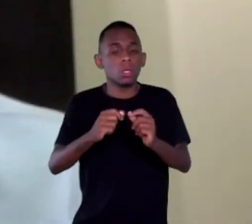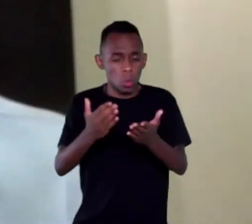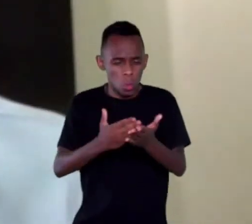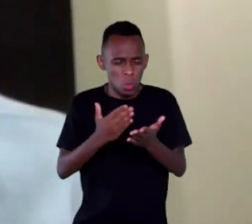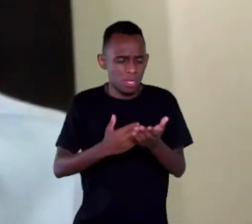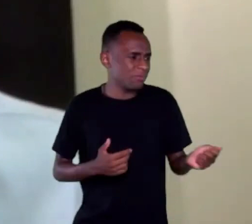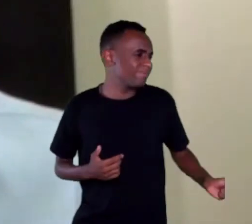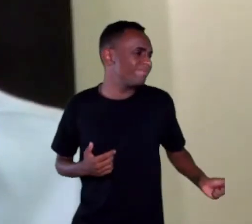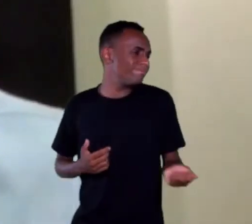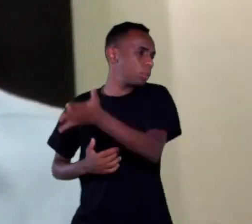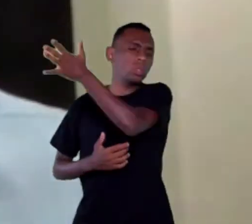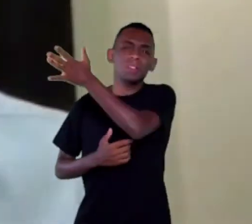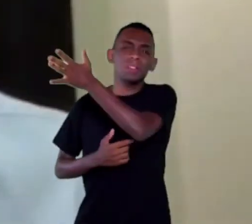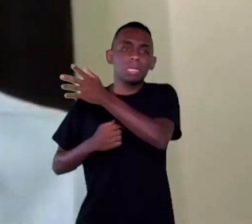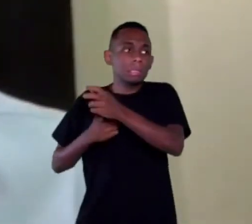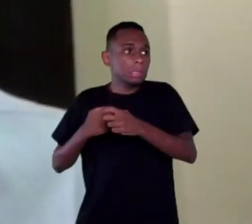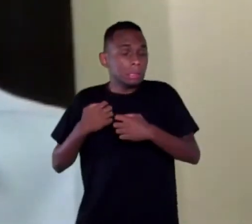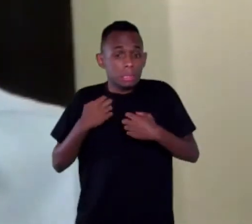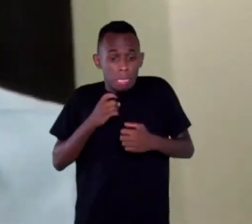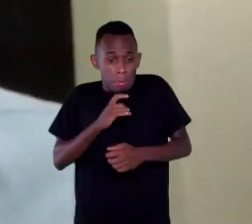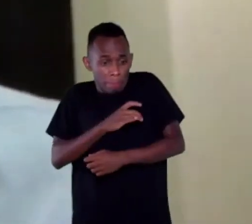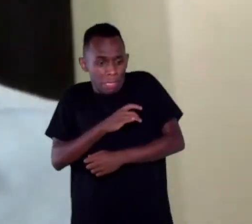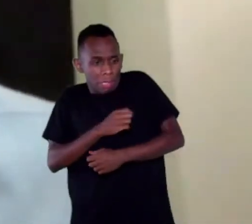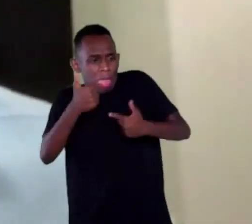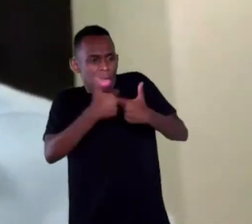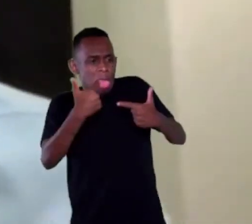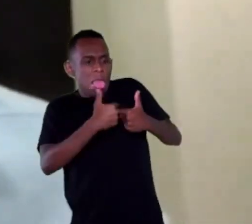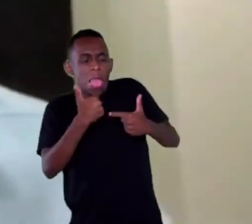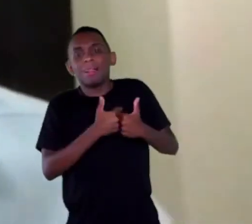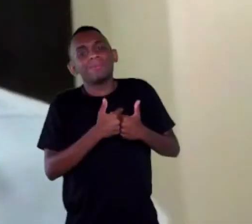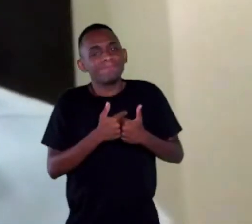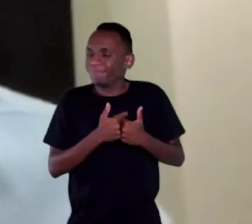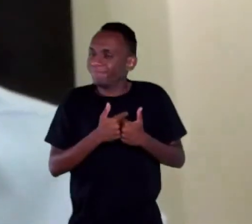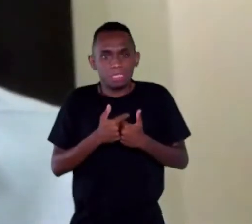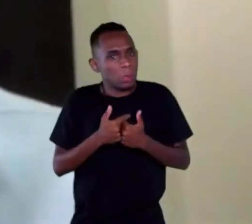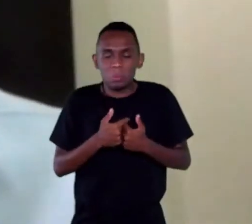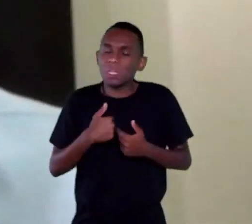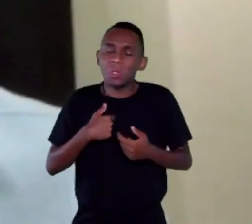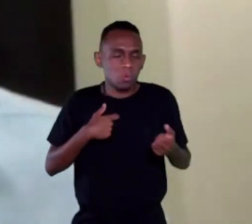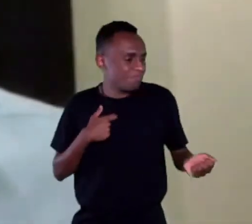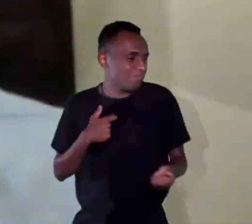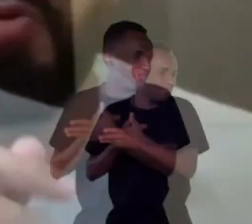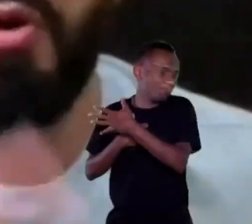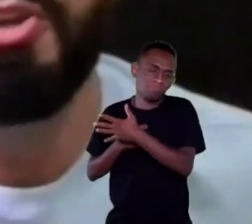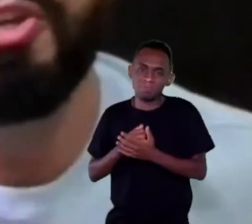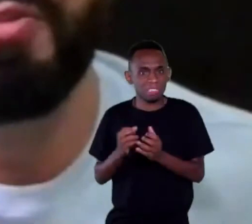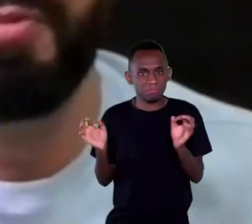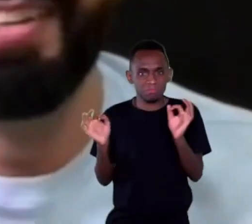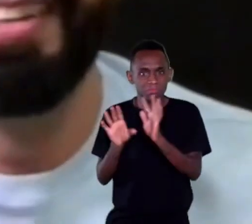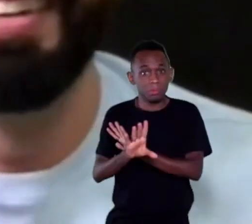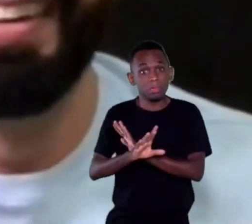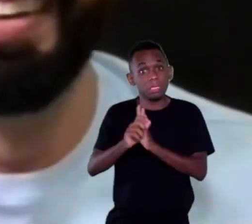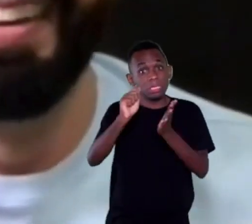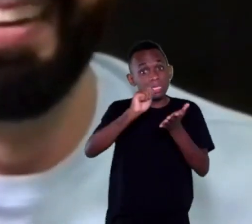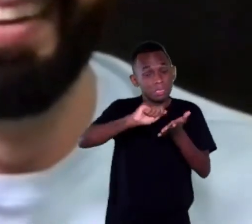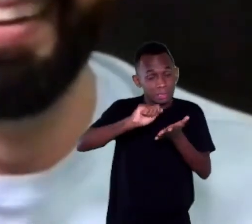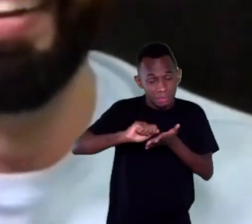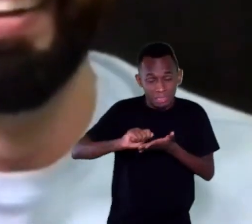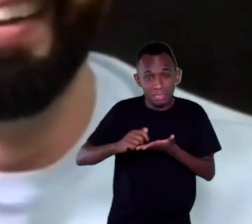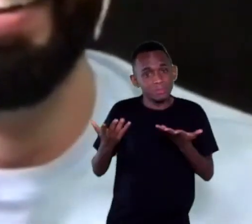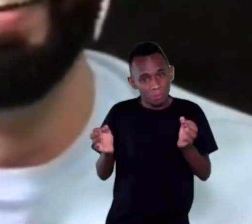de represália, piadinha, então esse livro não existe mais, mas ele foi escrito. Escrito e corrigido.